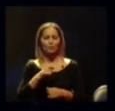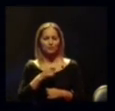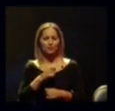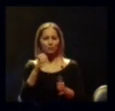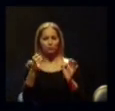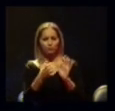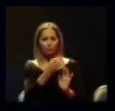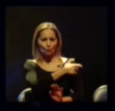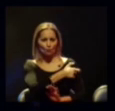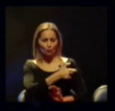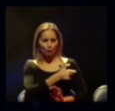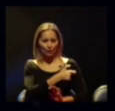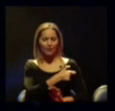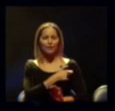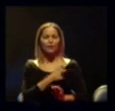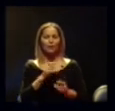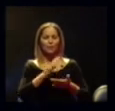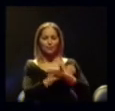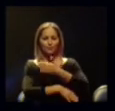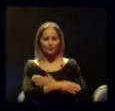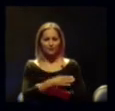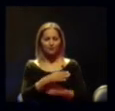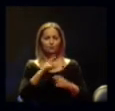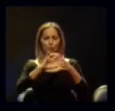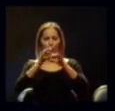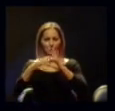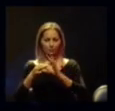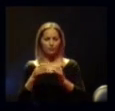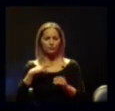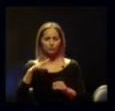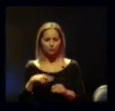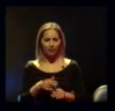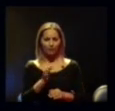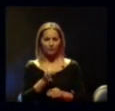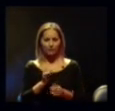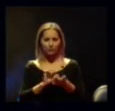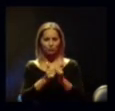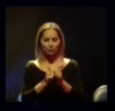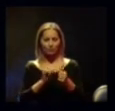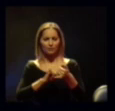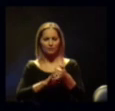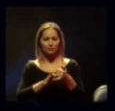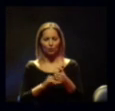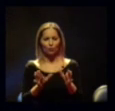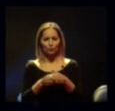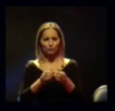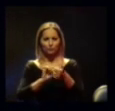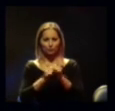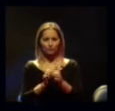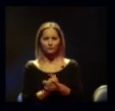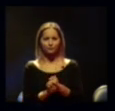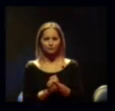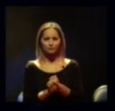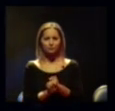Comitê Paralímpico de Portugal, Comitê Olímpico de Portugal, Federações Desportivas, Associações e Clubes Desportivos,